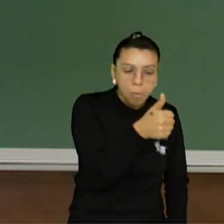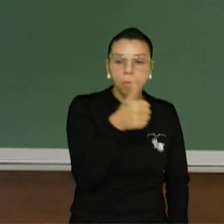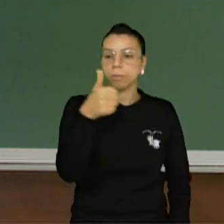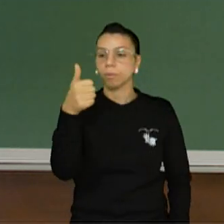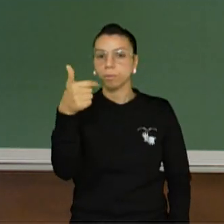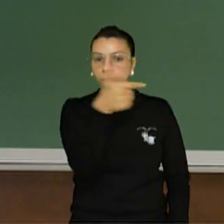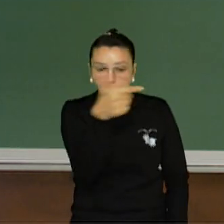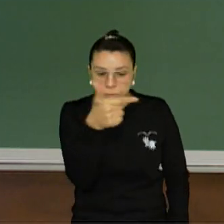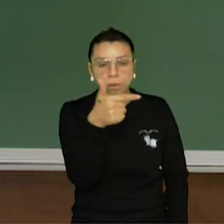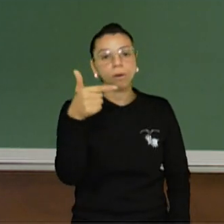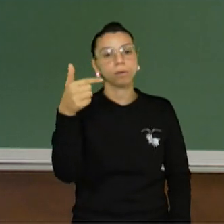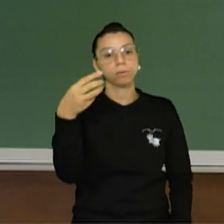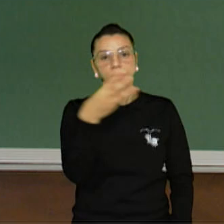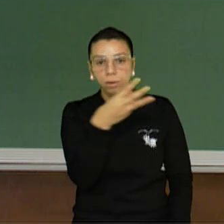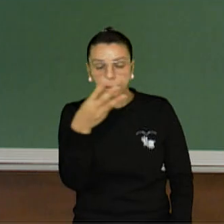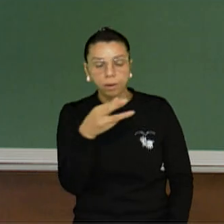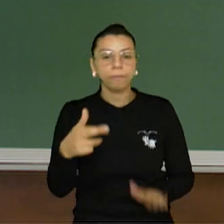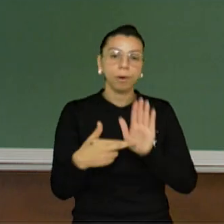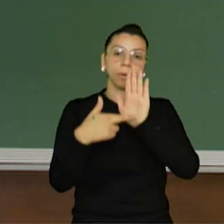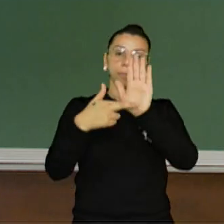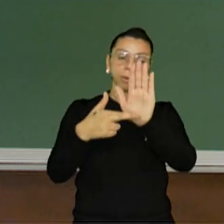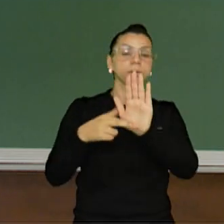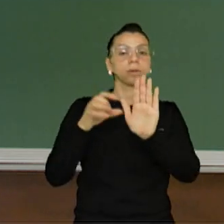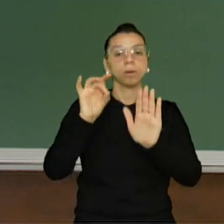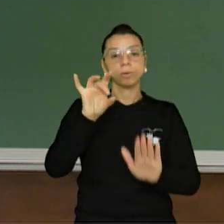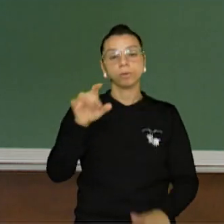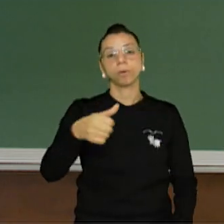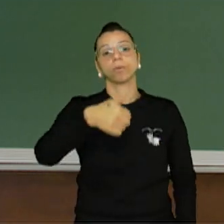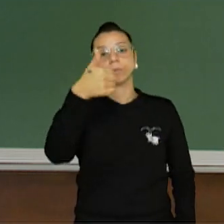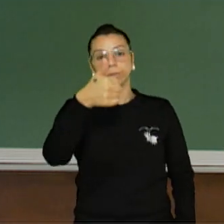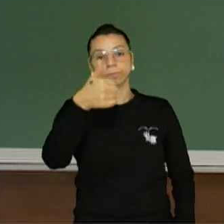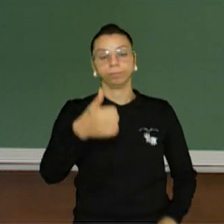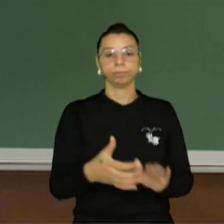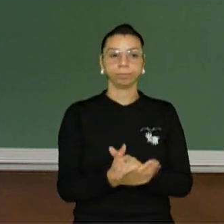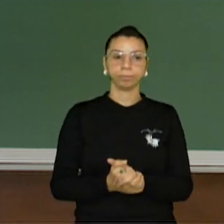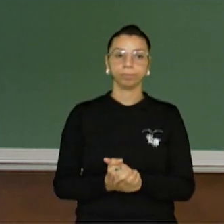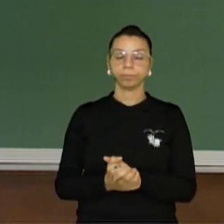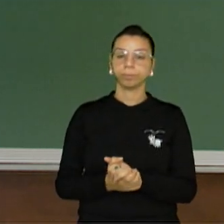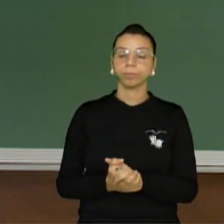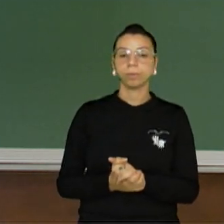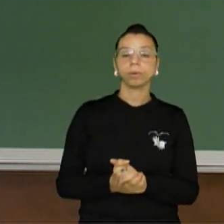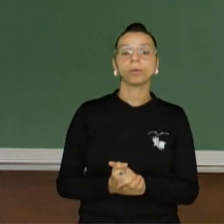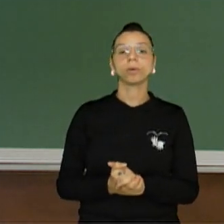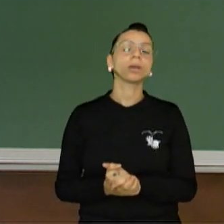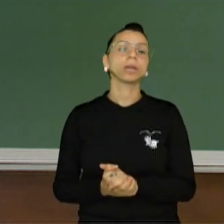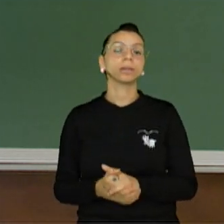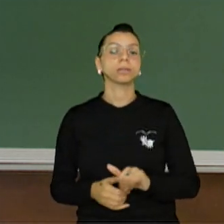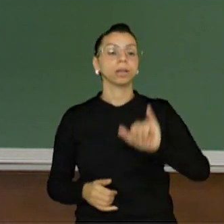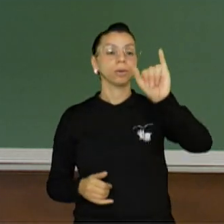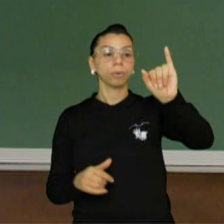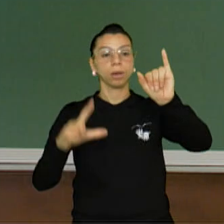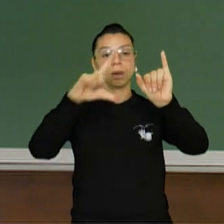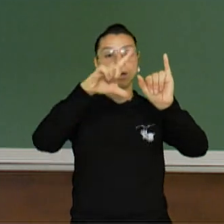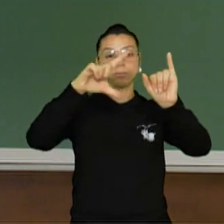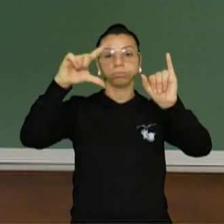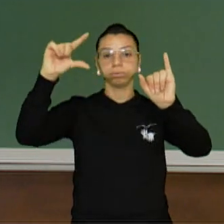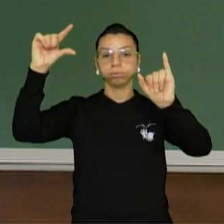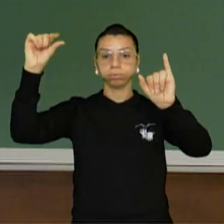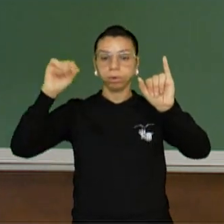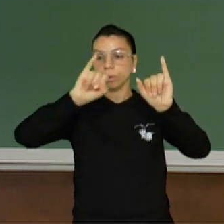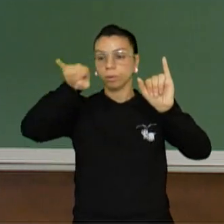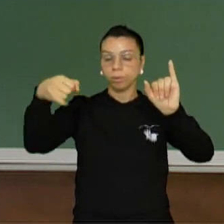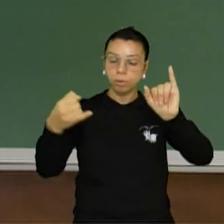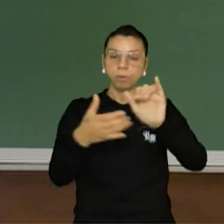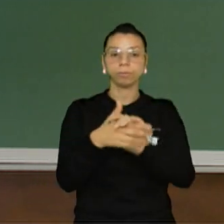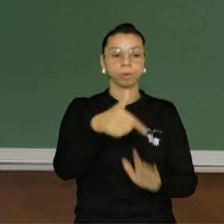3, você vai representar apenas pelo número 1. E se o I for maior que o J, exemplo, o A2,